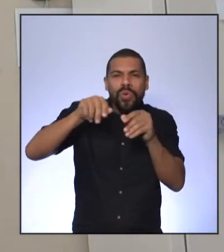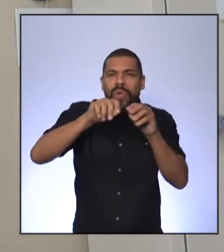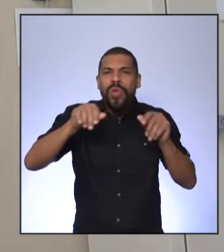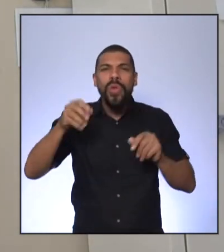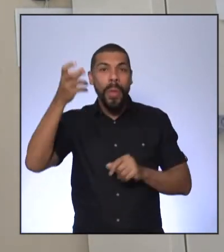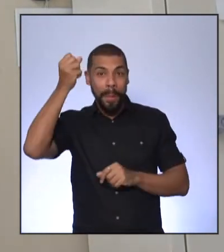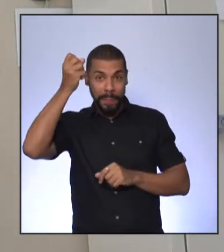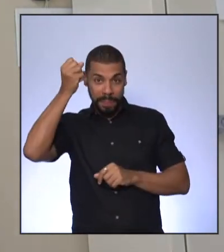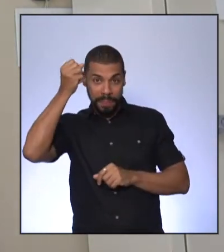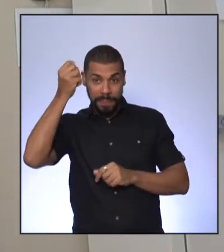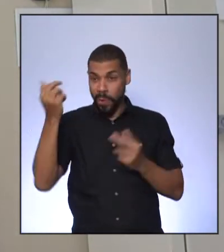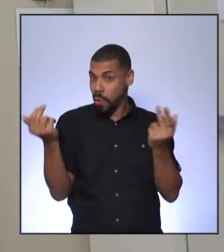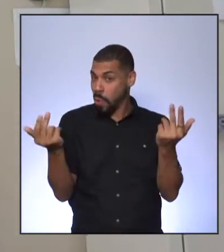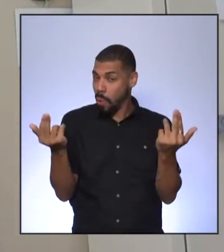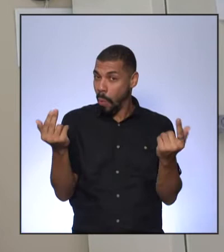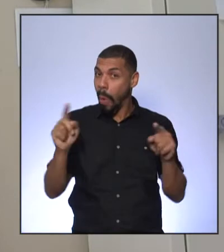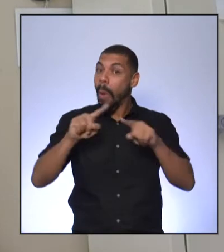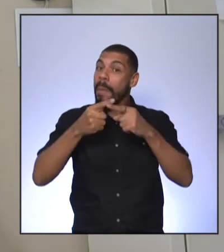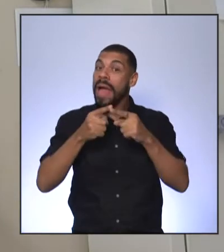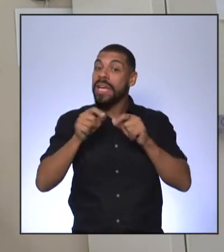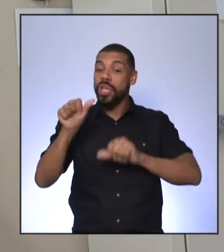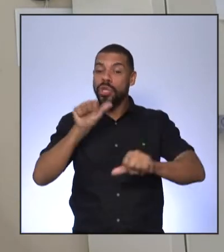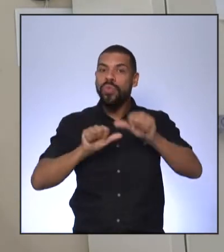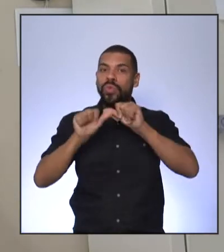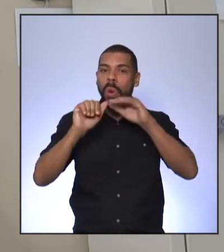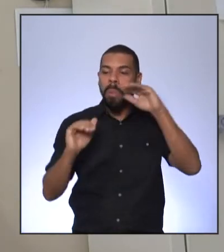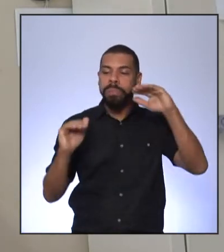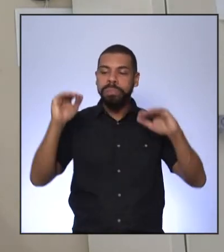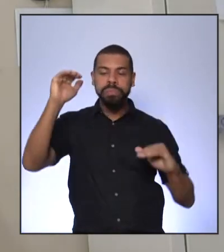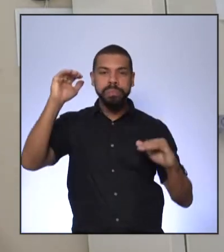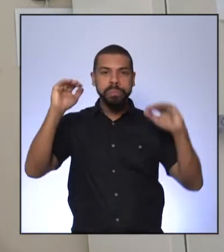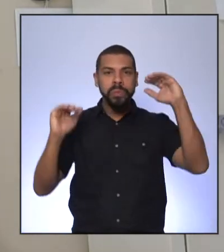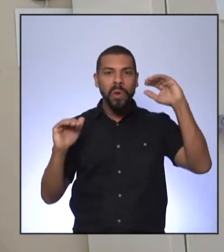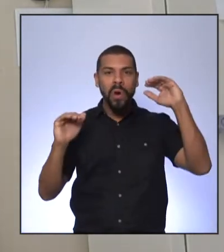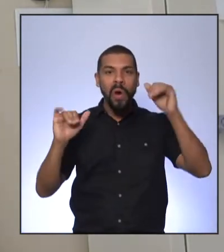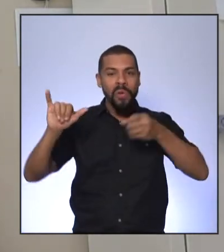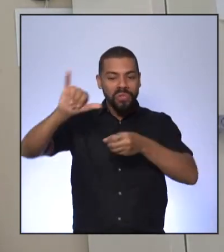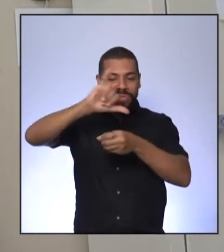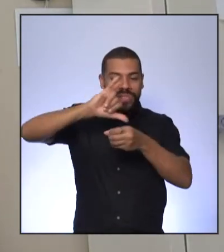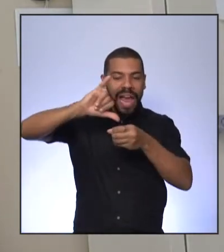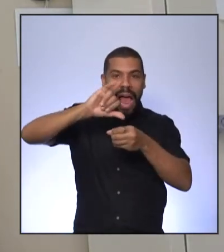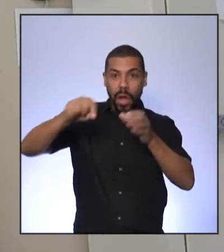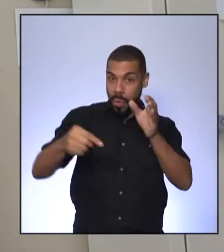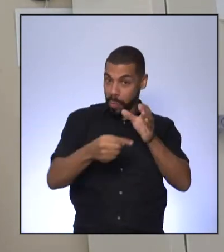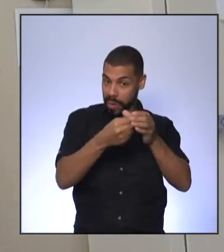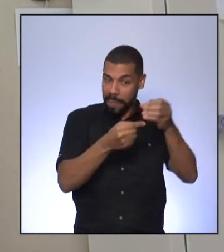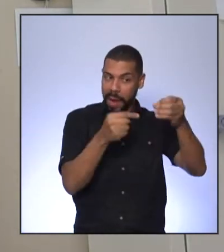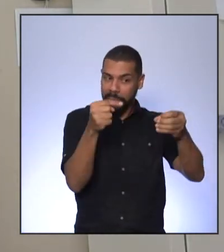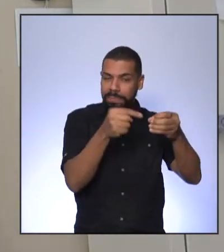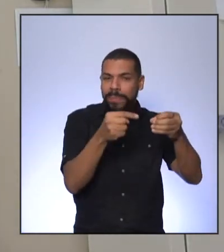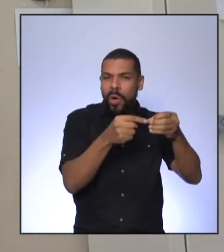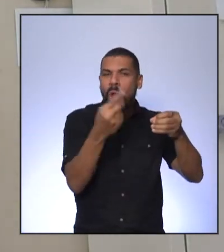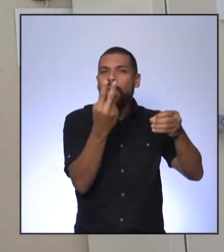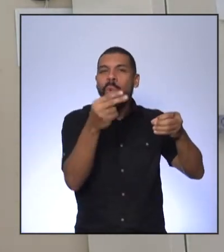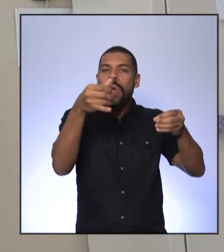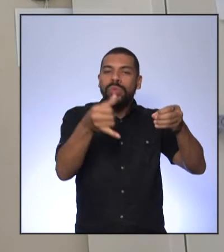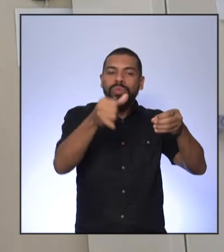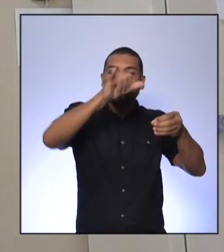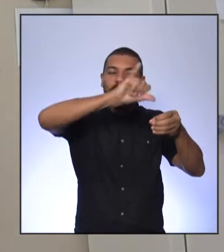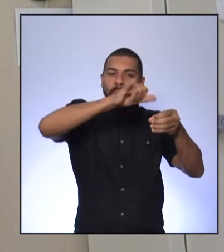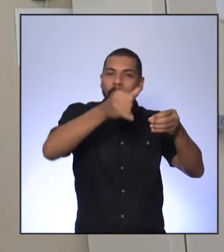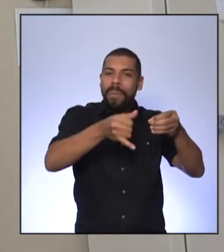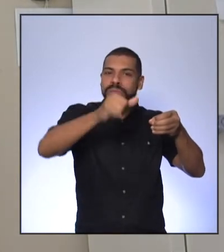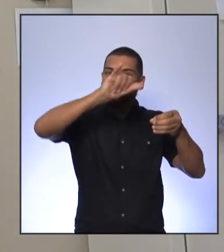quantidade igual. O que a gente variou? A gente variou a concentração do vinagre. No primeiro, a gente usou 2 colheres de vinagre,